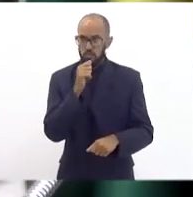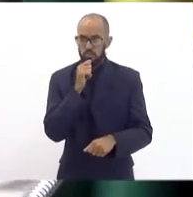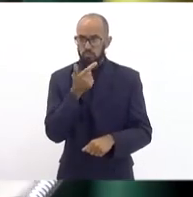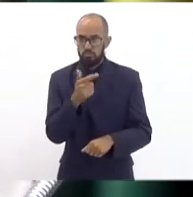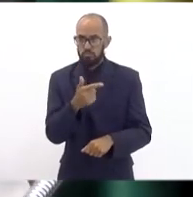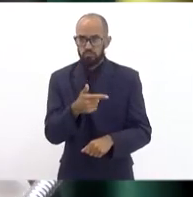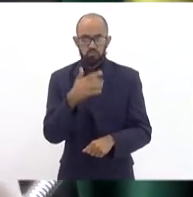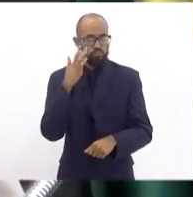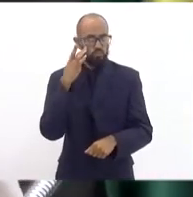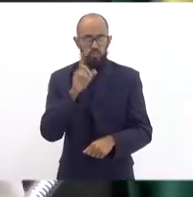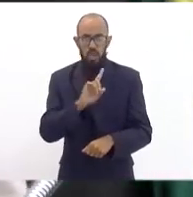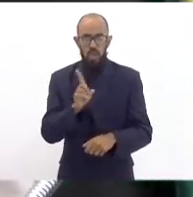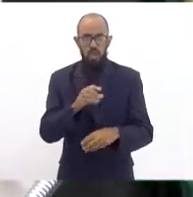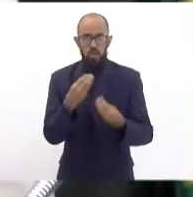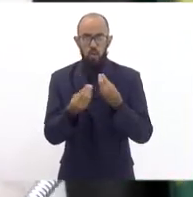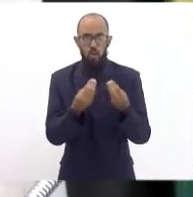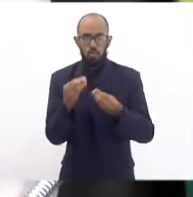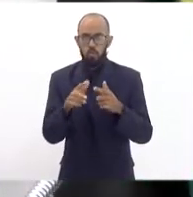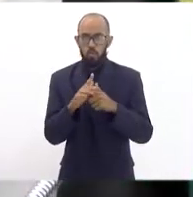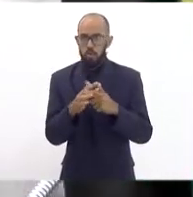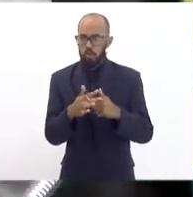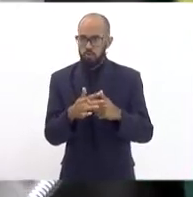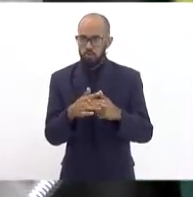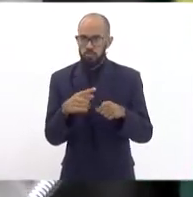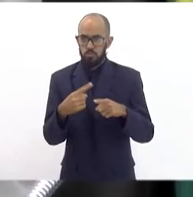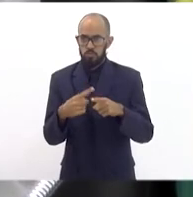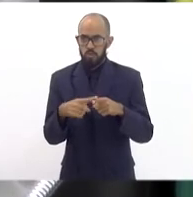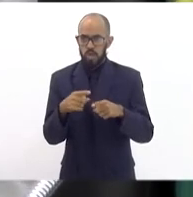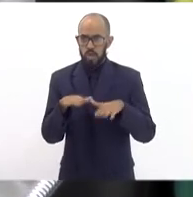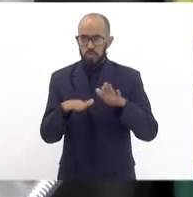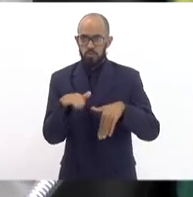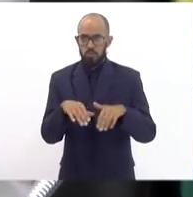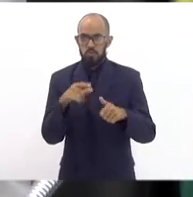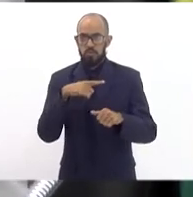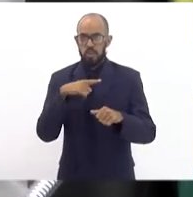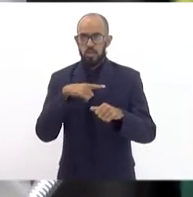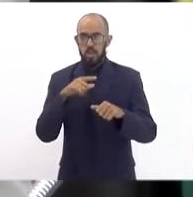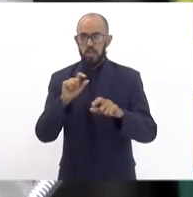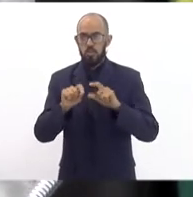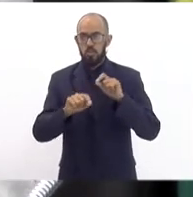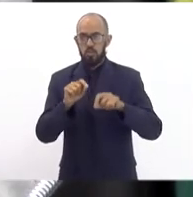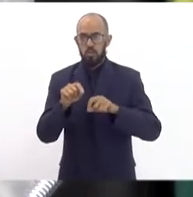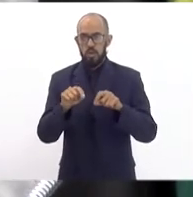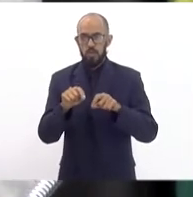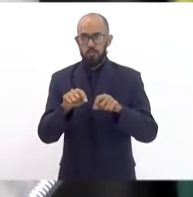noção como é que pode ser corrigido. Porque, de repente, você tinha